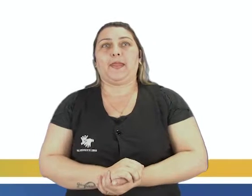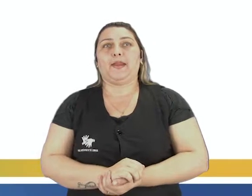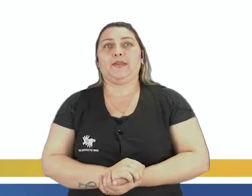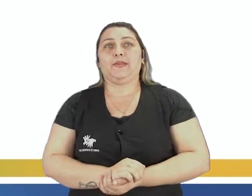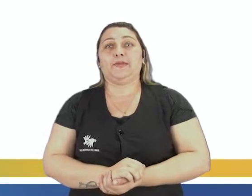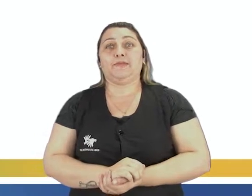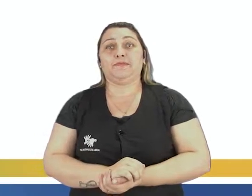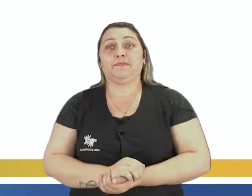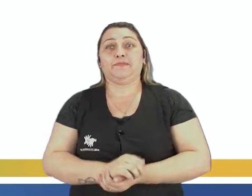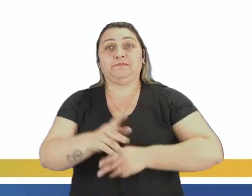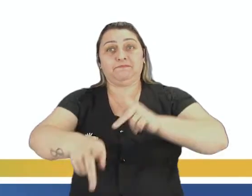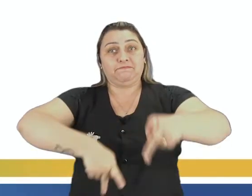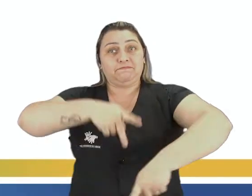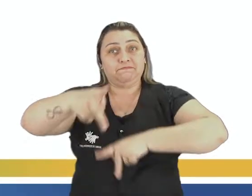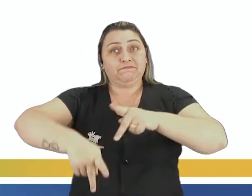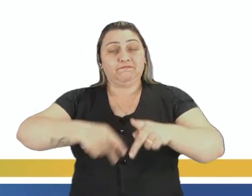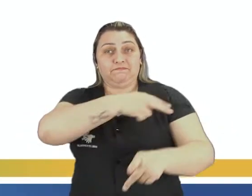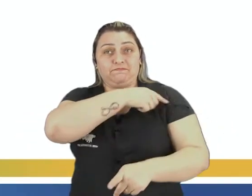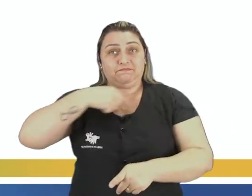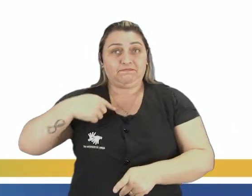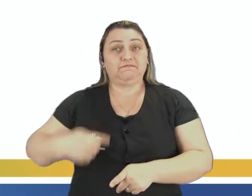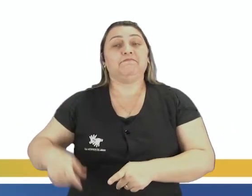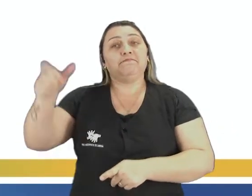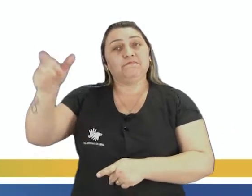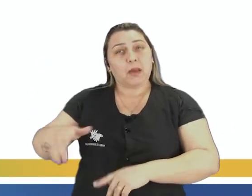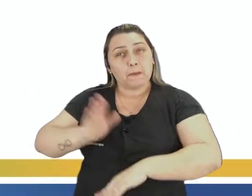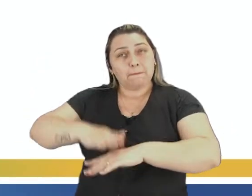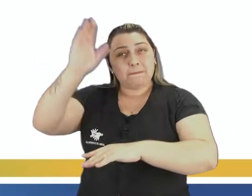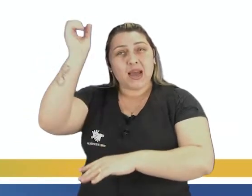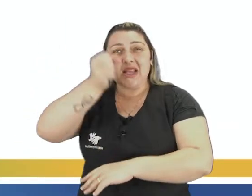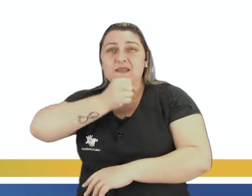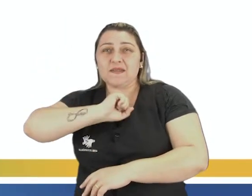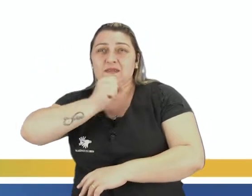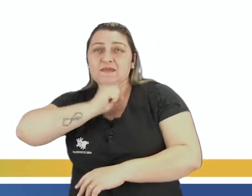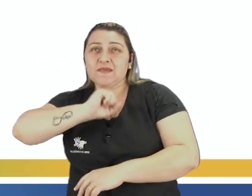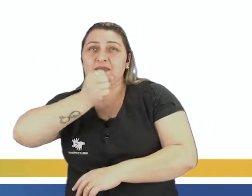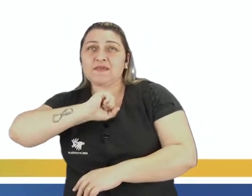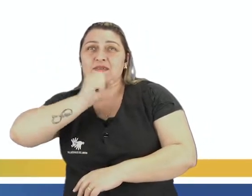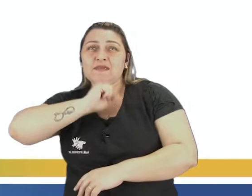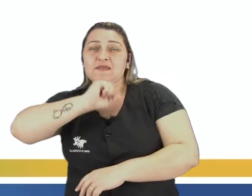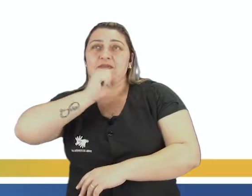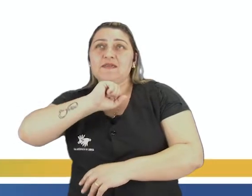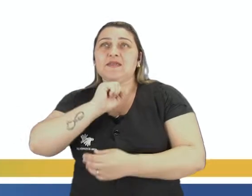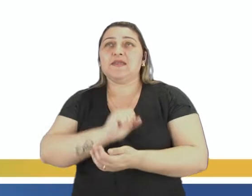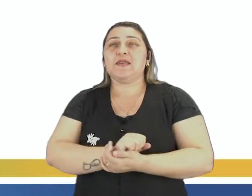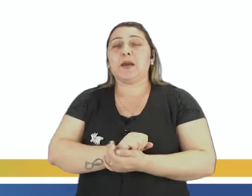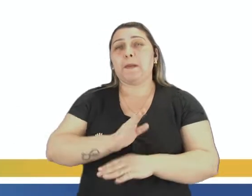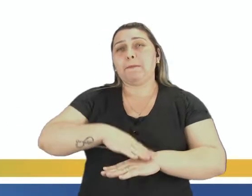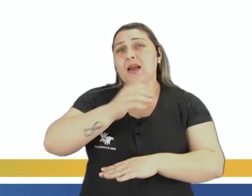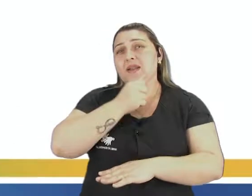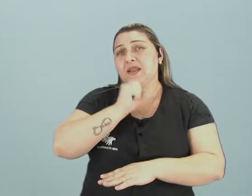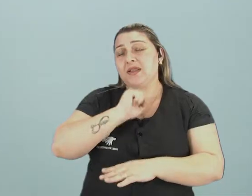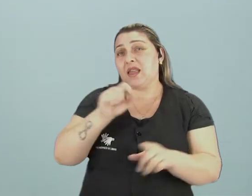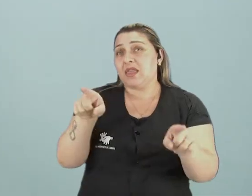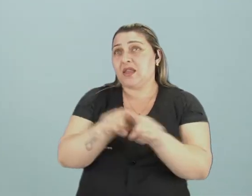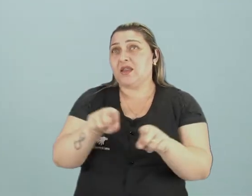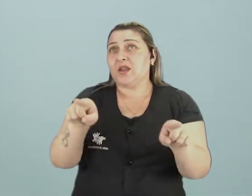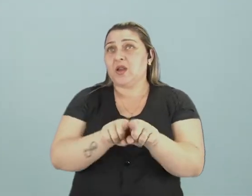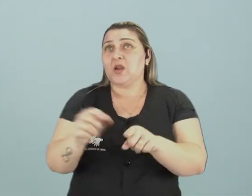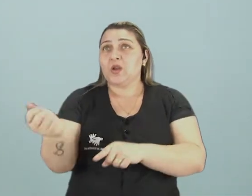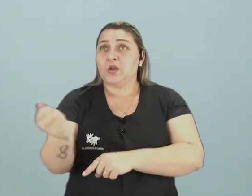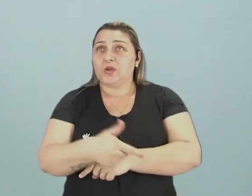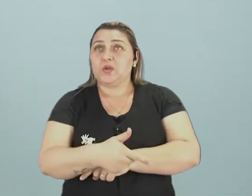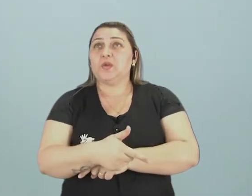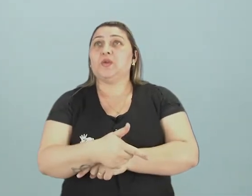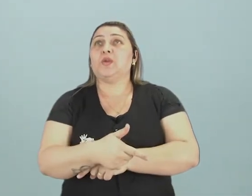A civilização chinesa é uma das civilizações mais antigas. Ela é mais antiga até mesmo do que a